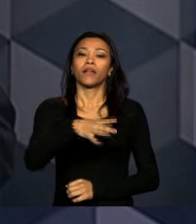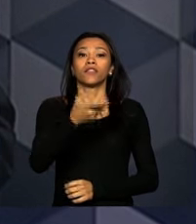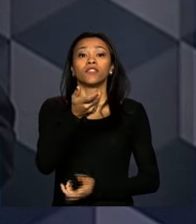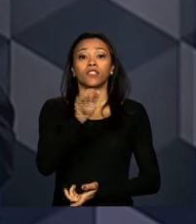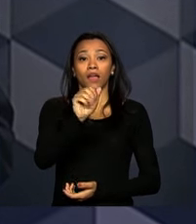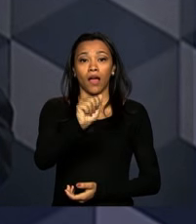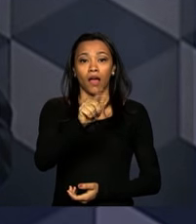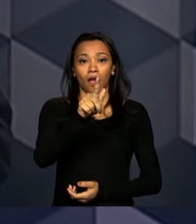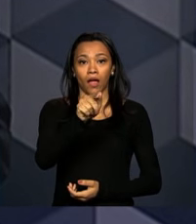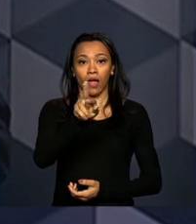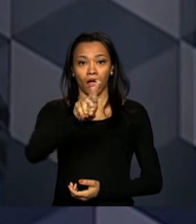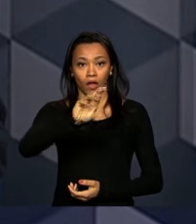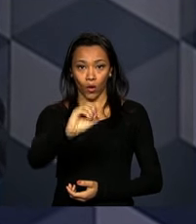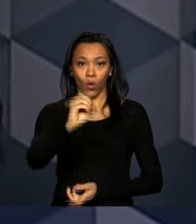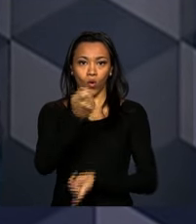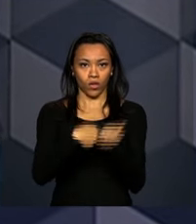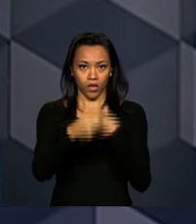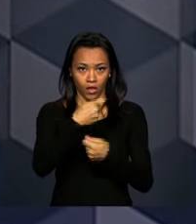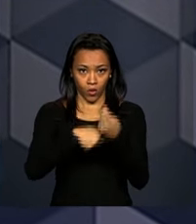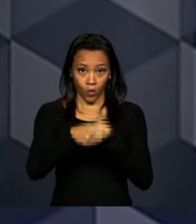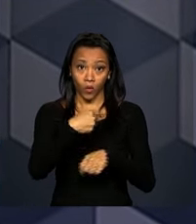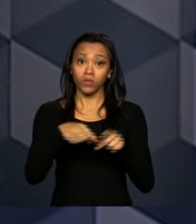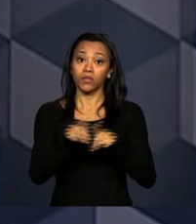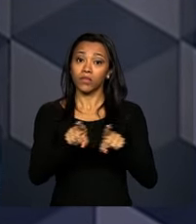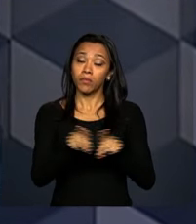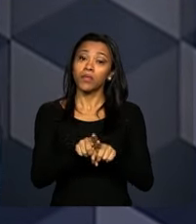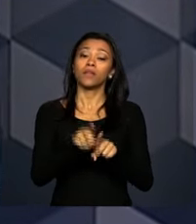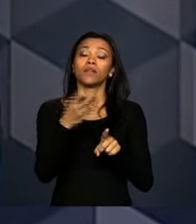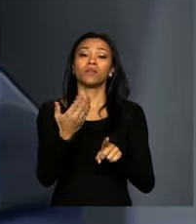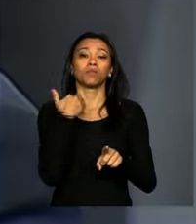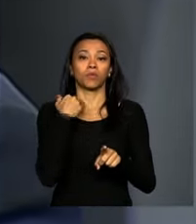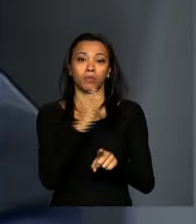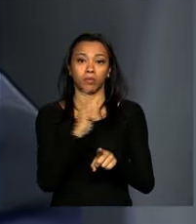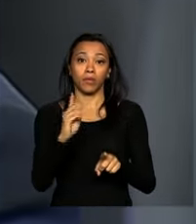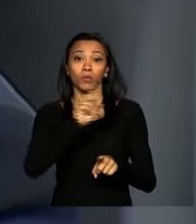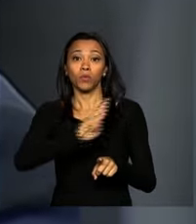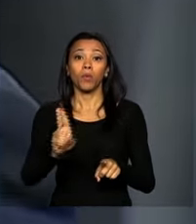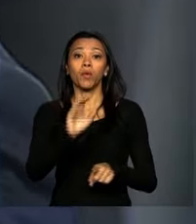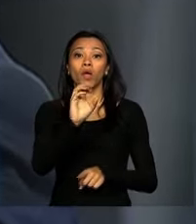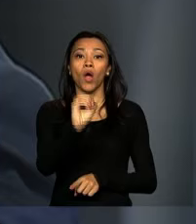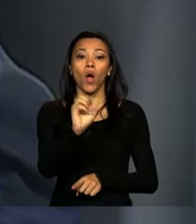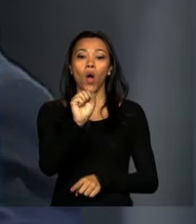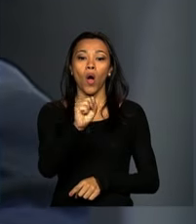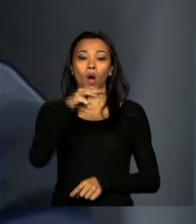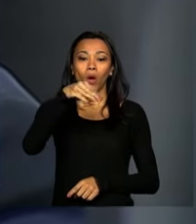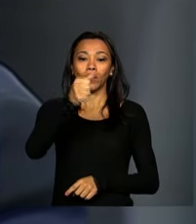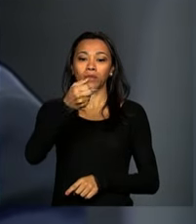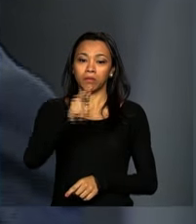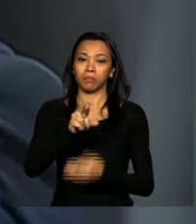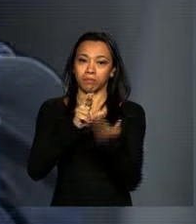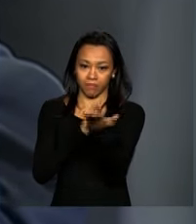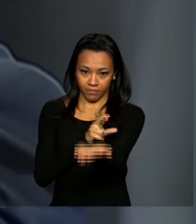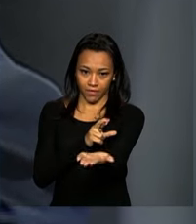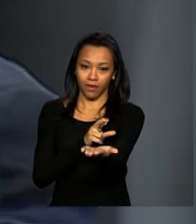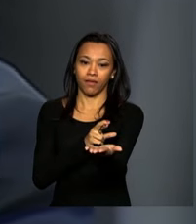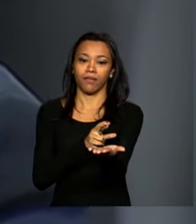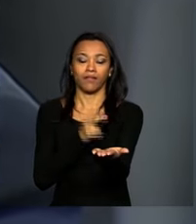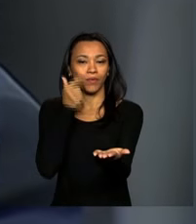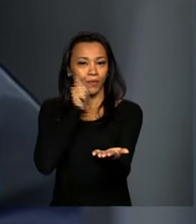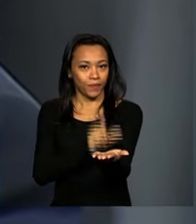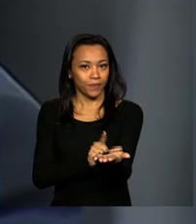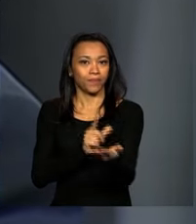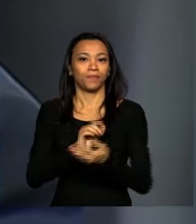e pequenas empresas do Banco do Brasil, Osmar Dias. Acertei hoje. Você vê que eu tenho. Você vê que eu